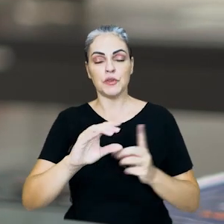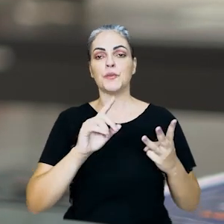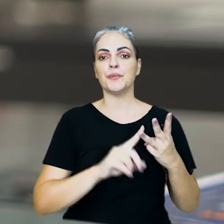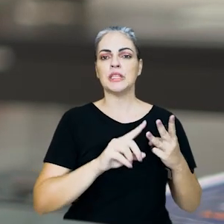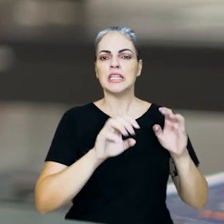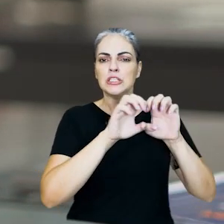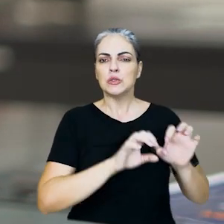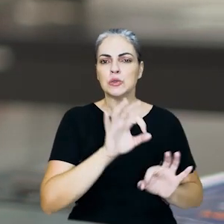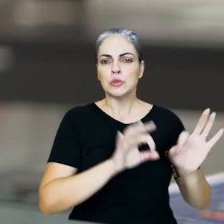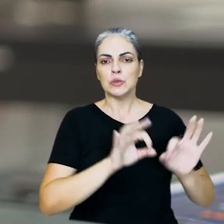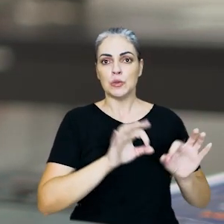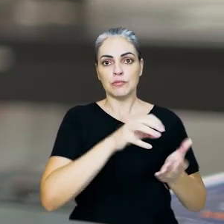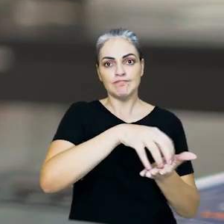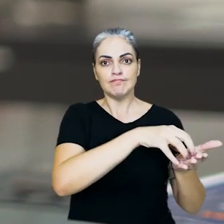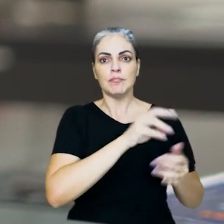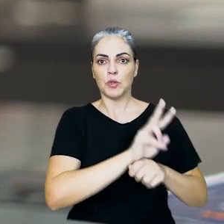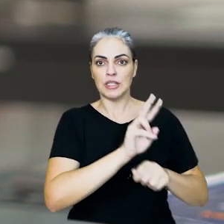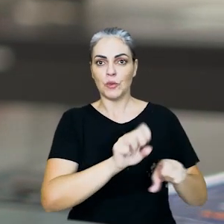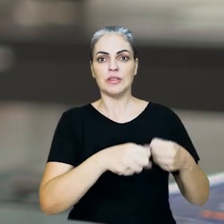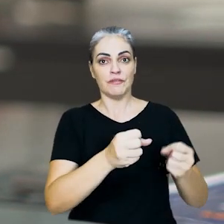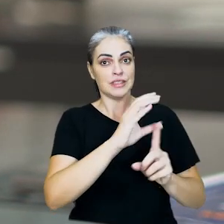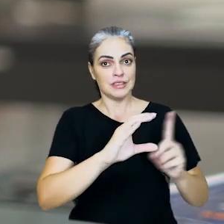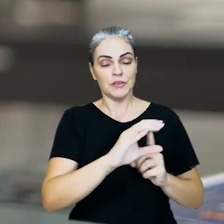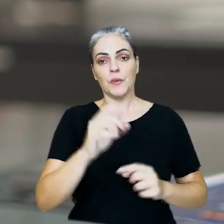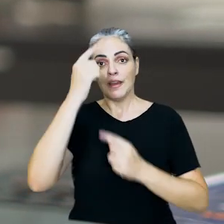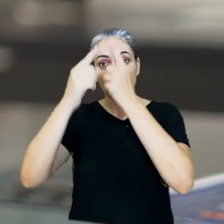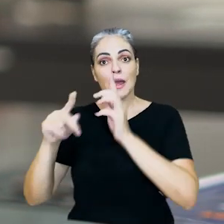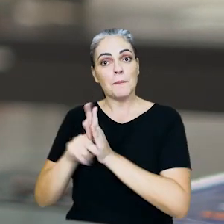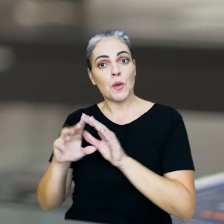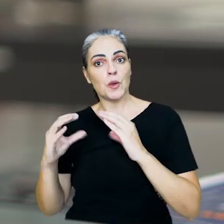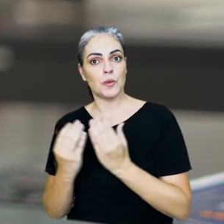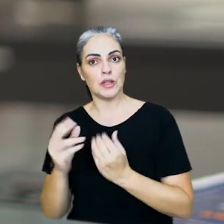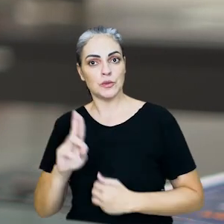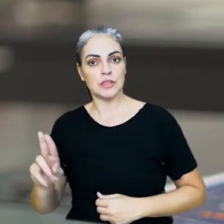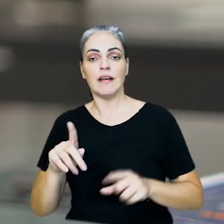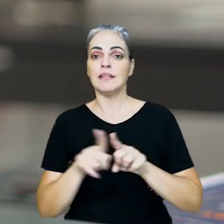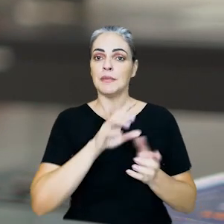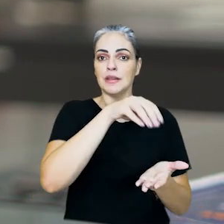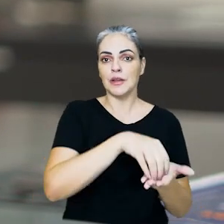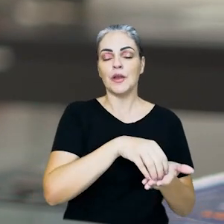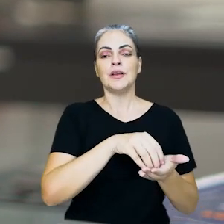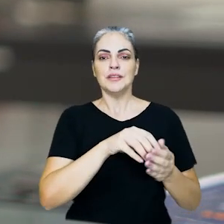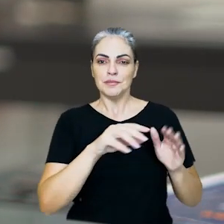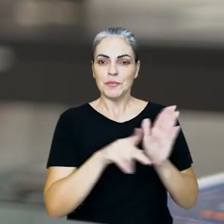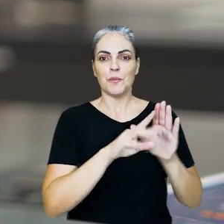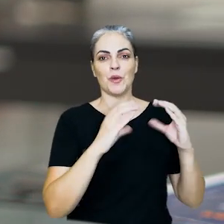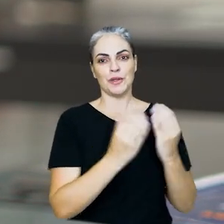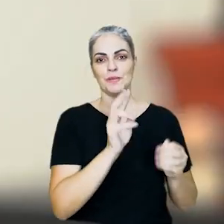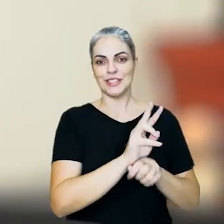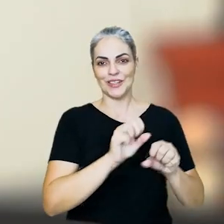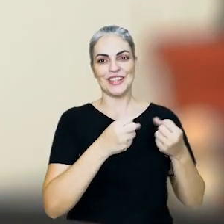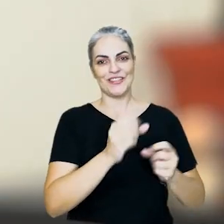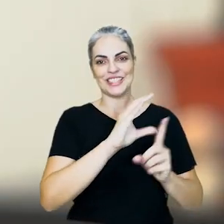civil, estruturação de órgãos de proteção e defesa civil, iniciativas para a comunidade e núcleos comunitários de proteção e defesa